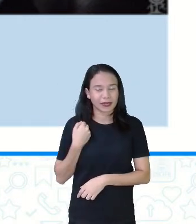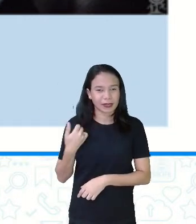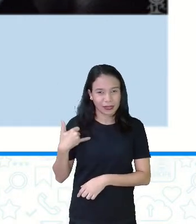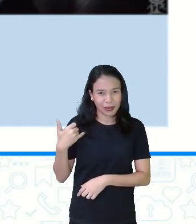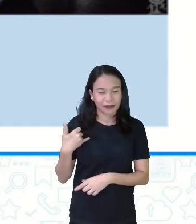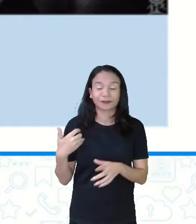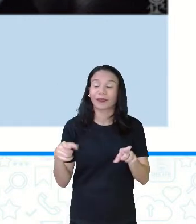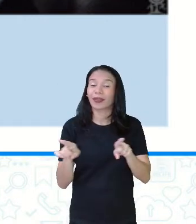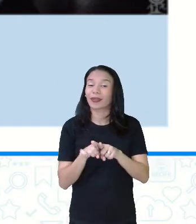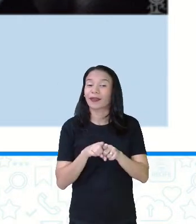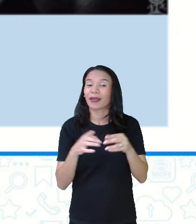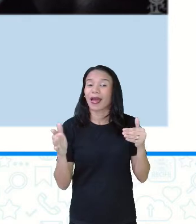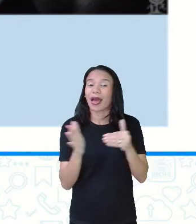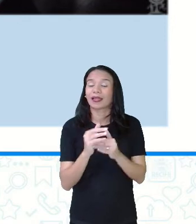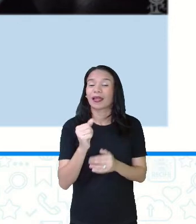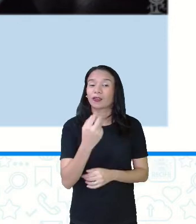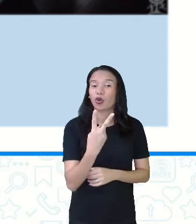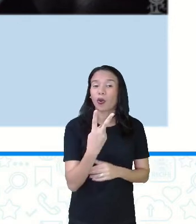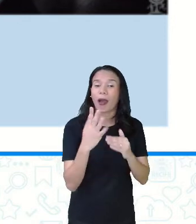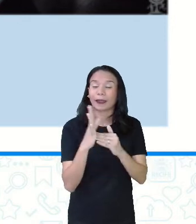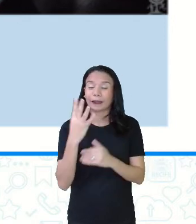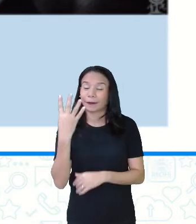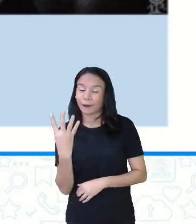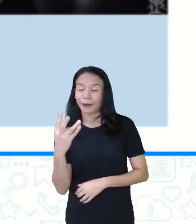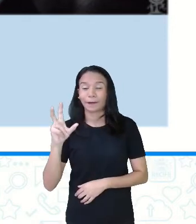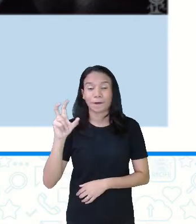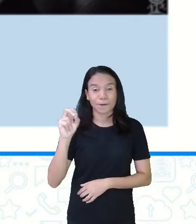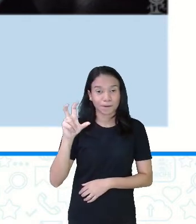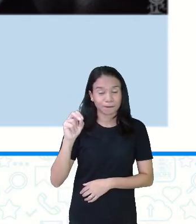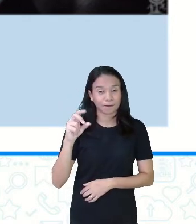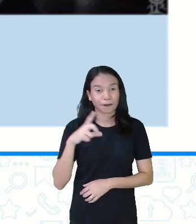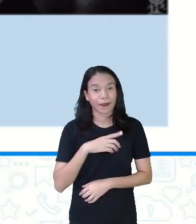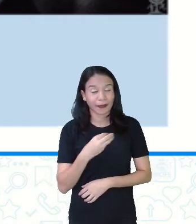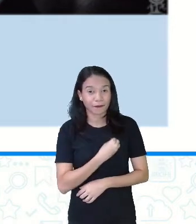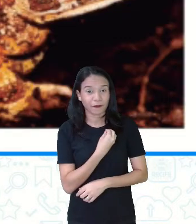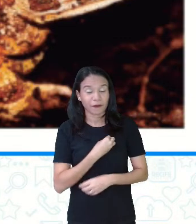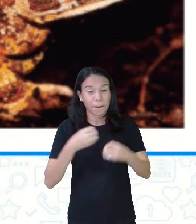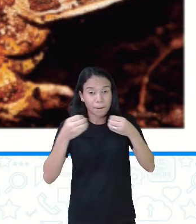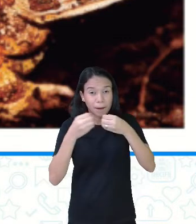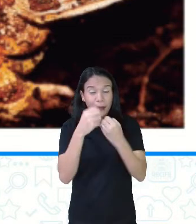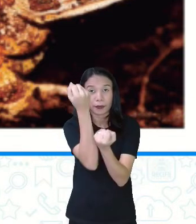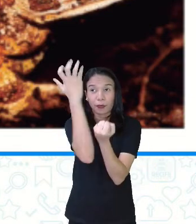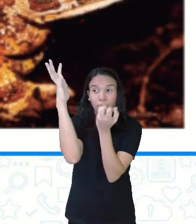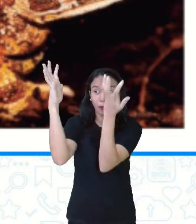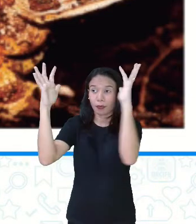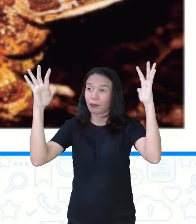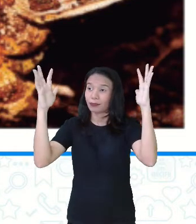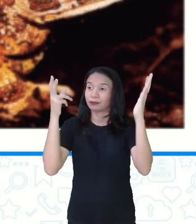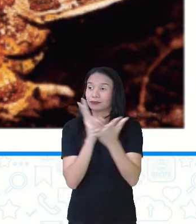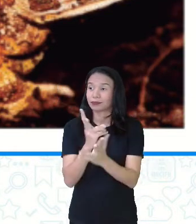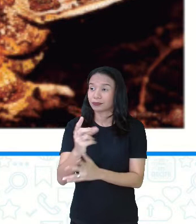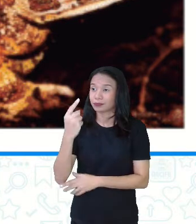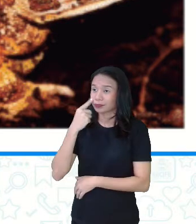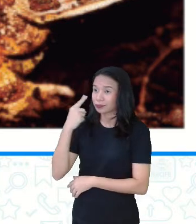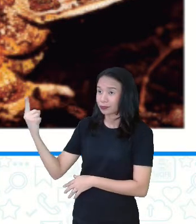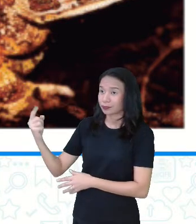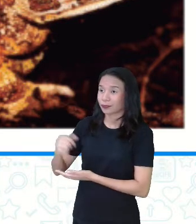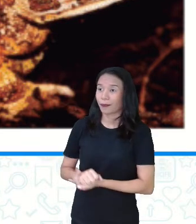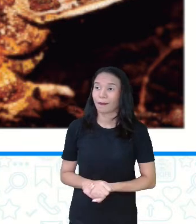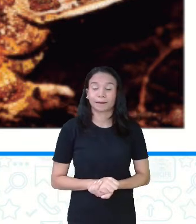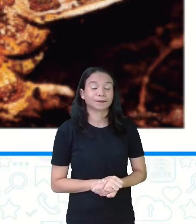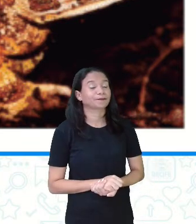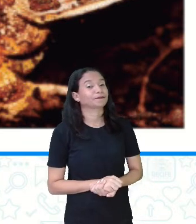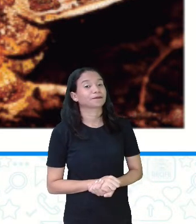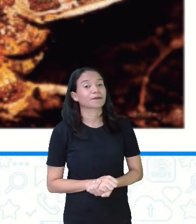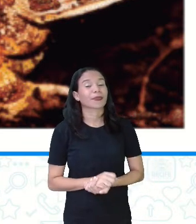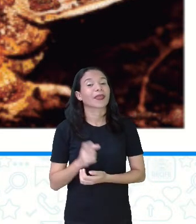2 a 4 ovos e ele vive nas bordas de matas. Tá joia? Vamos continuar. Esse